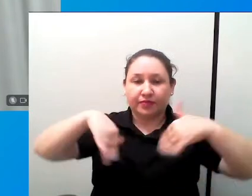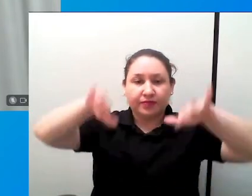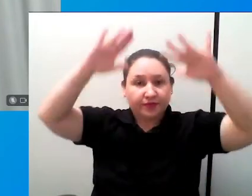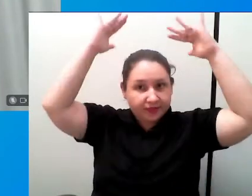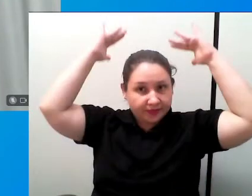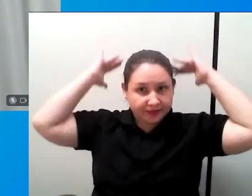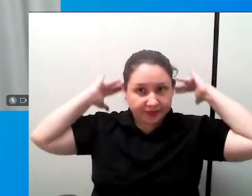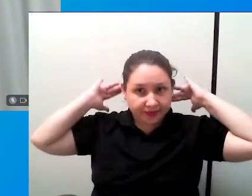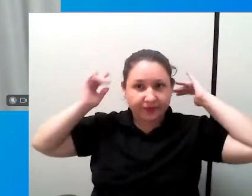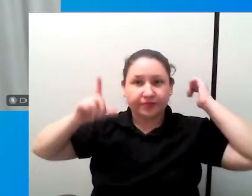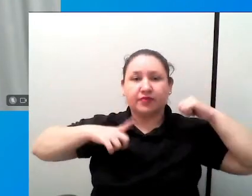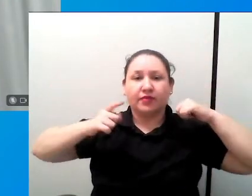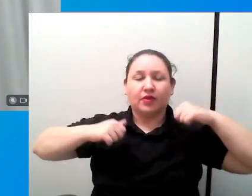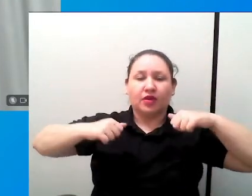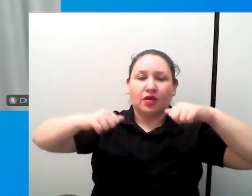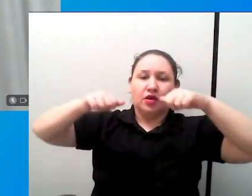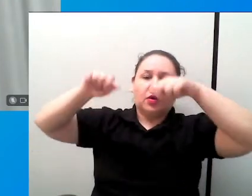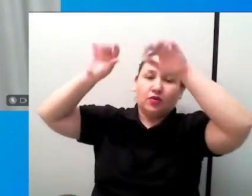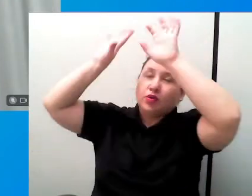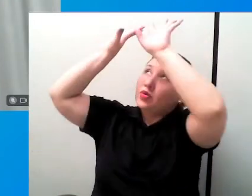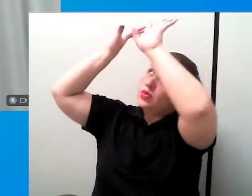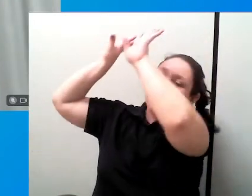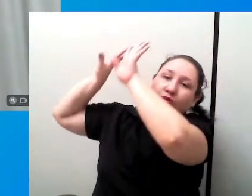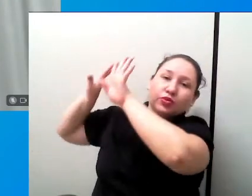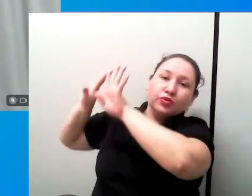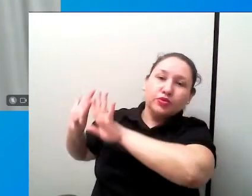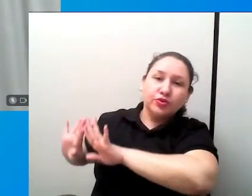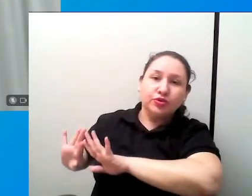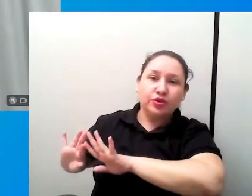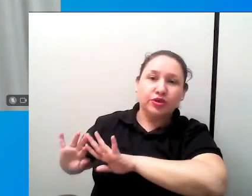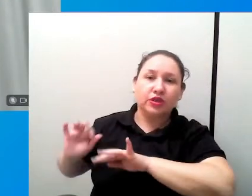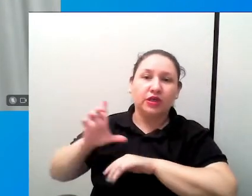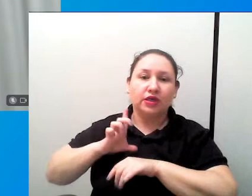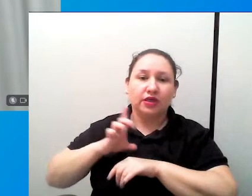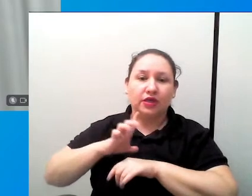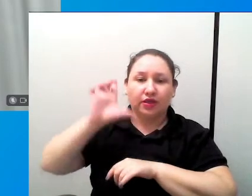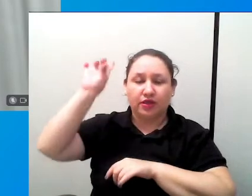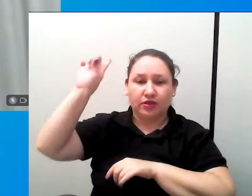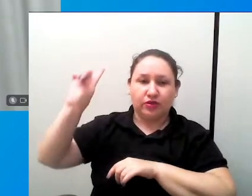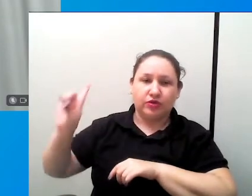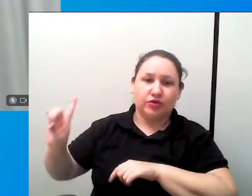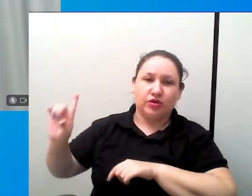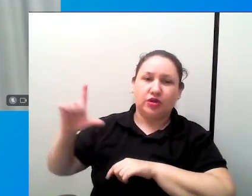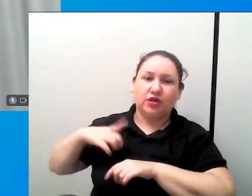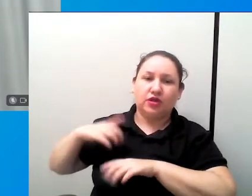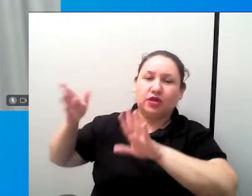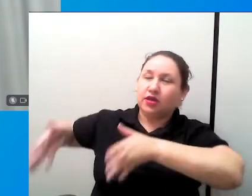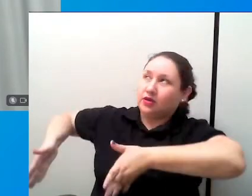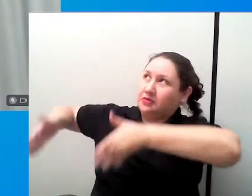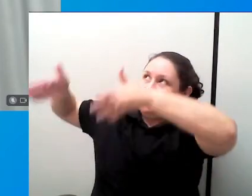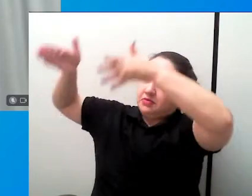uma cortina e à minha direita tenho uma prateleira de livros.